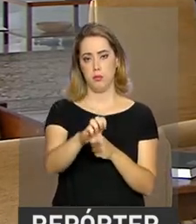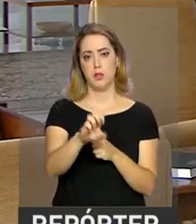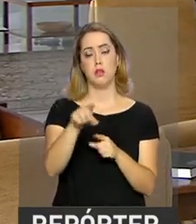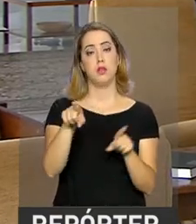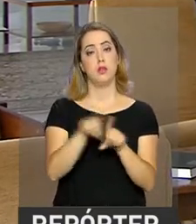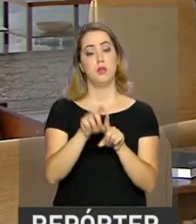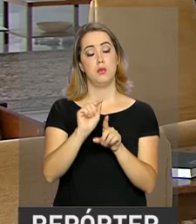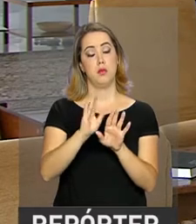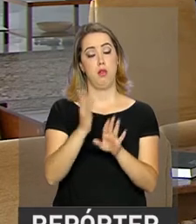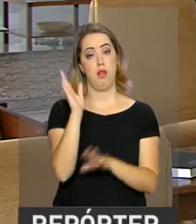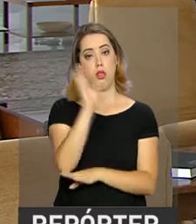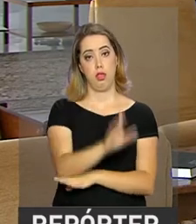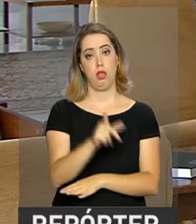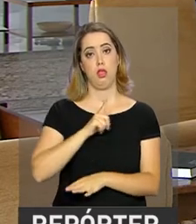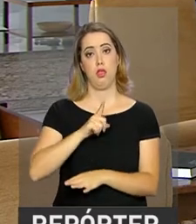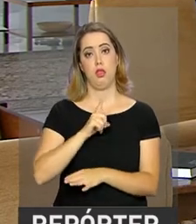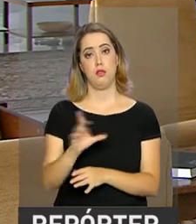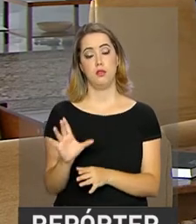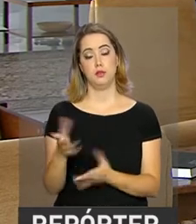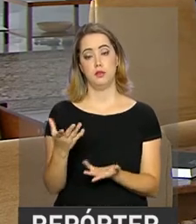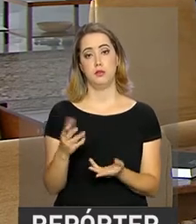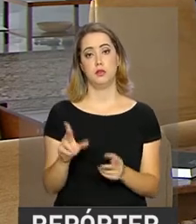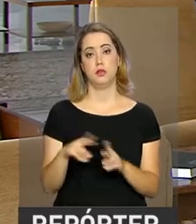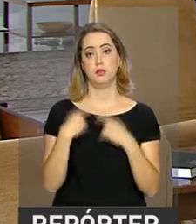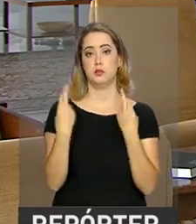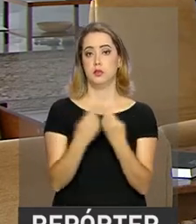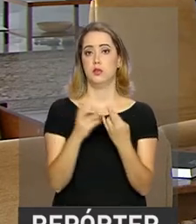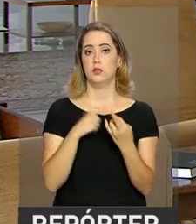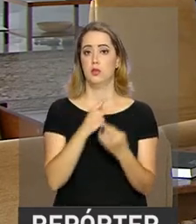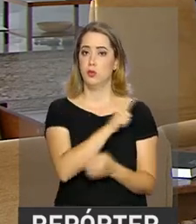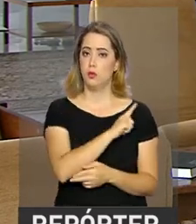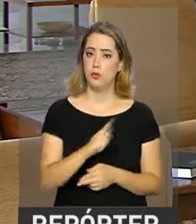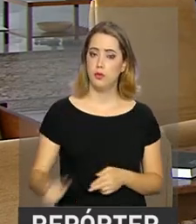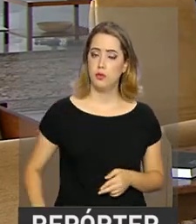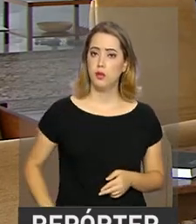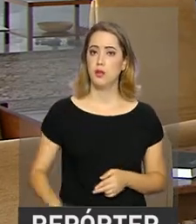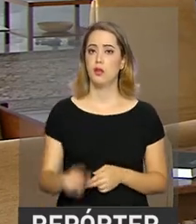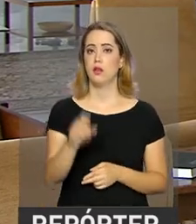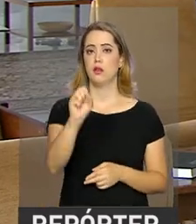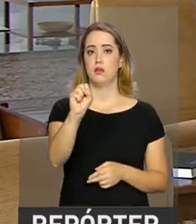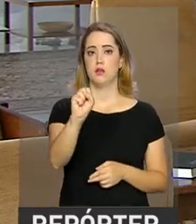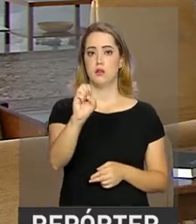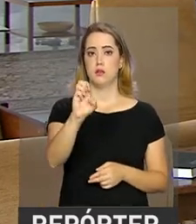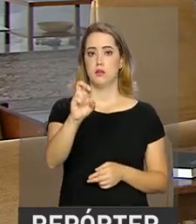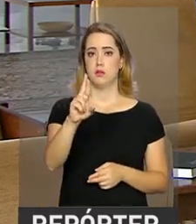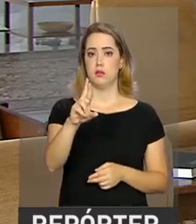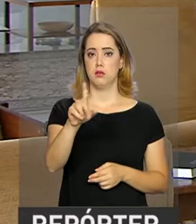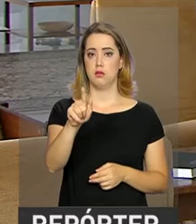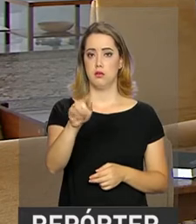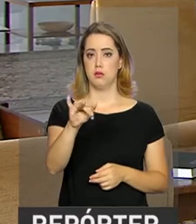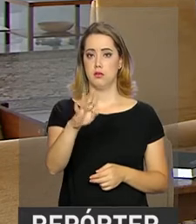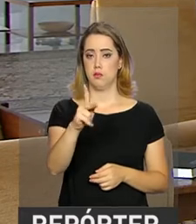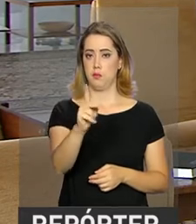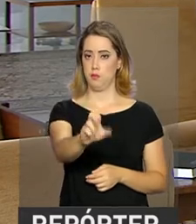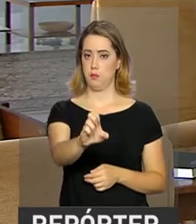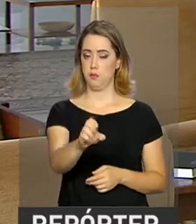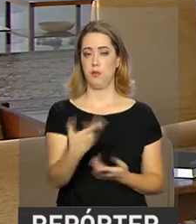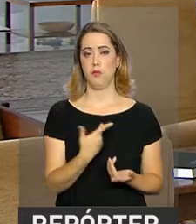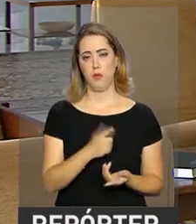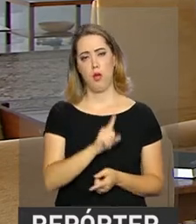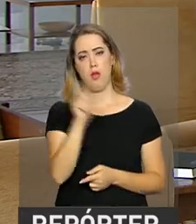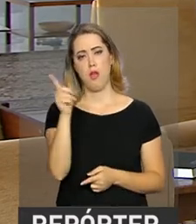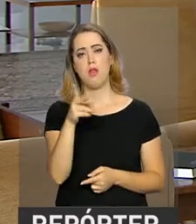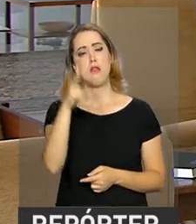recebe o governador do estado de sergipe jackson barreto enquanto o presidente temer que estava em viagem a portugal na